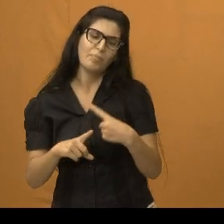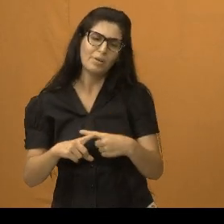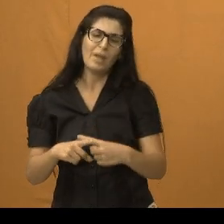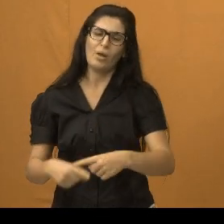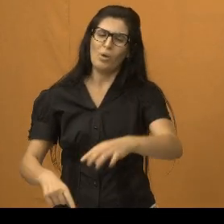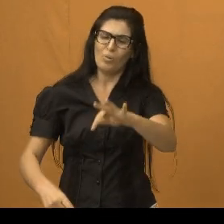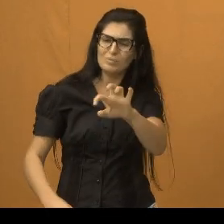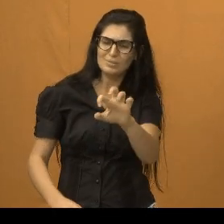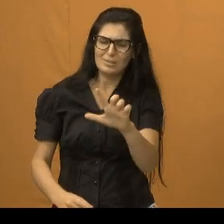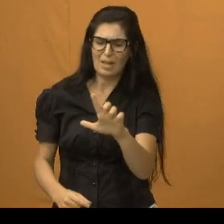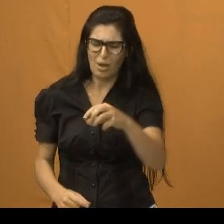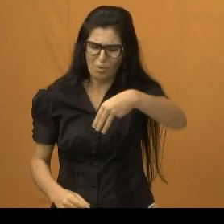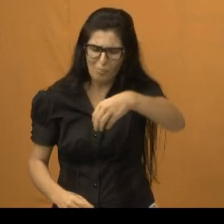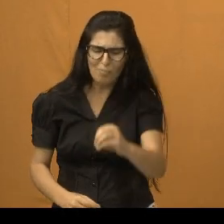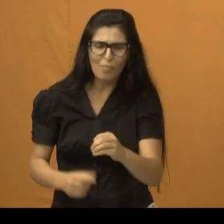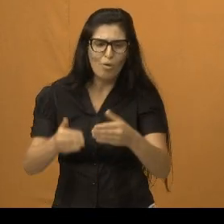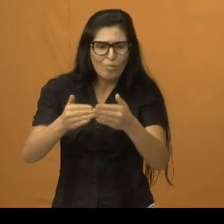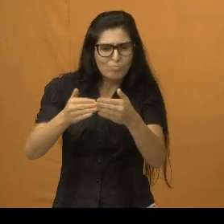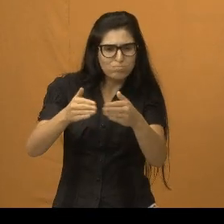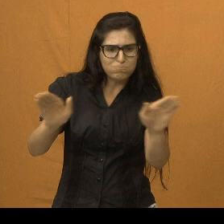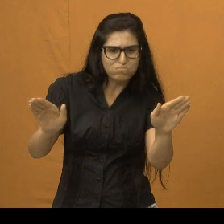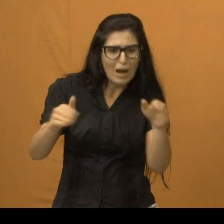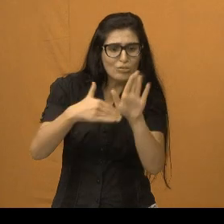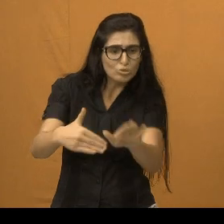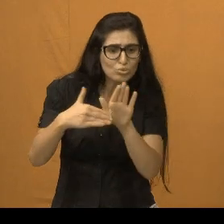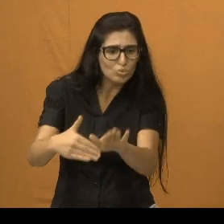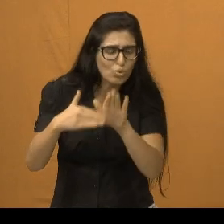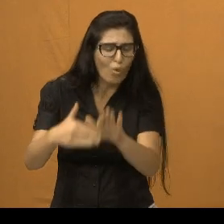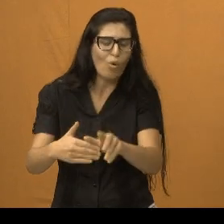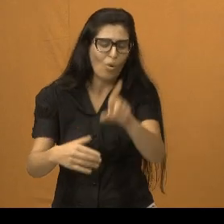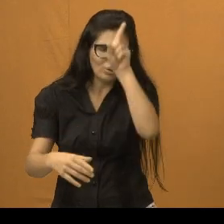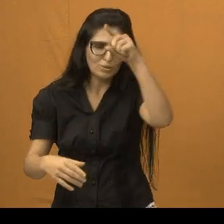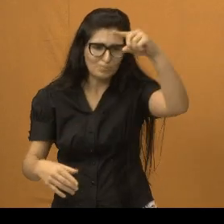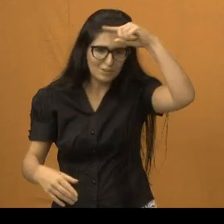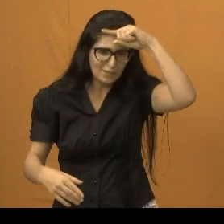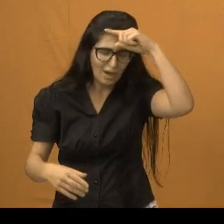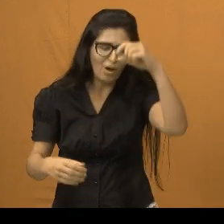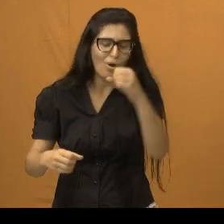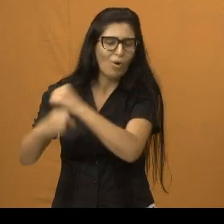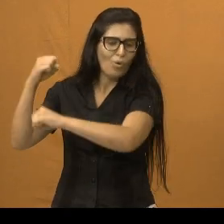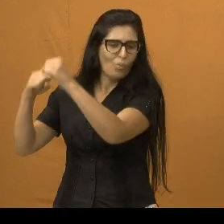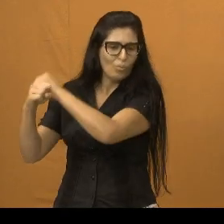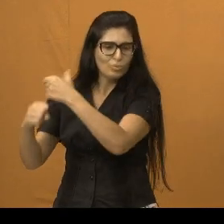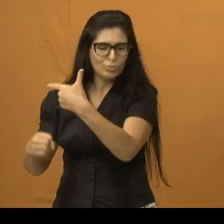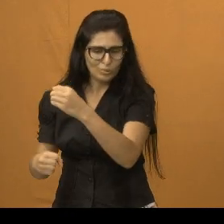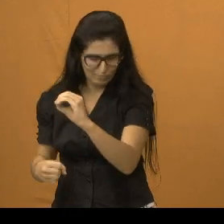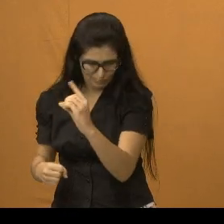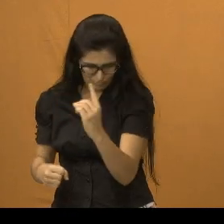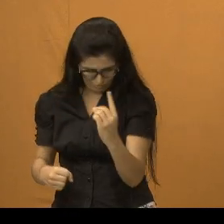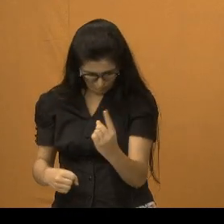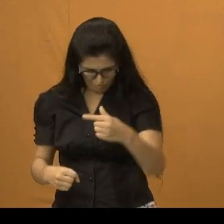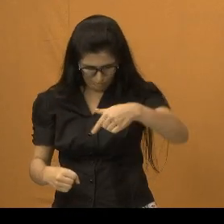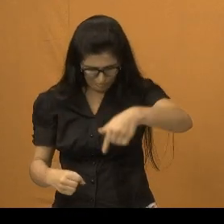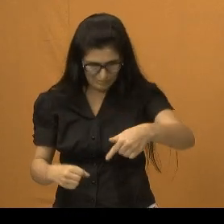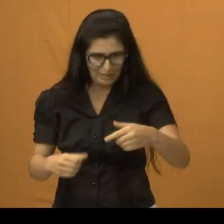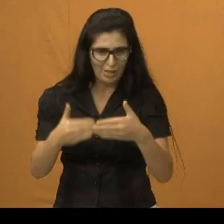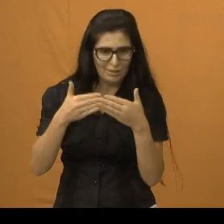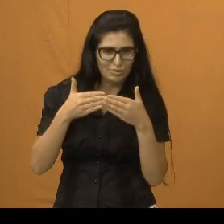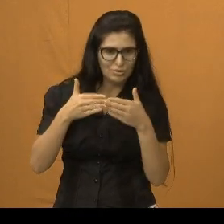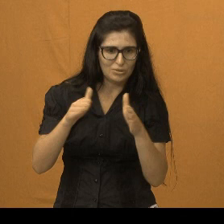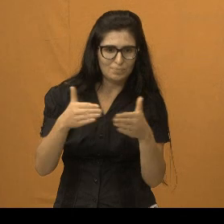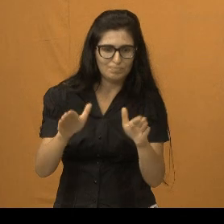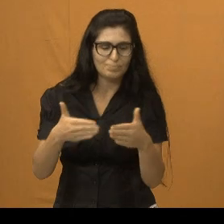né, que tivemos a inauguração dele esse ano de 2017, na qual ele requer um investimento ainda maior dentro